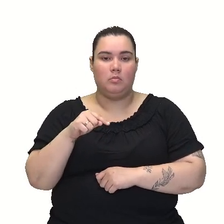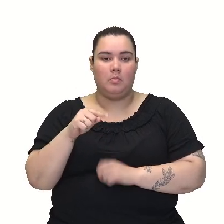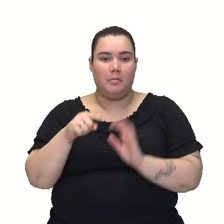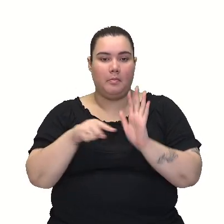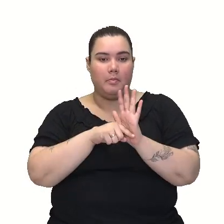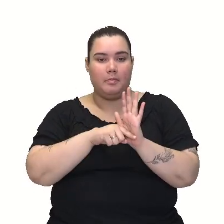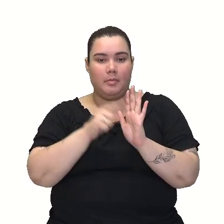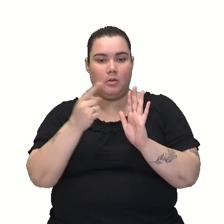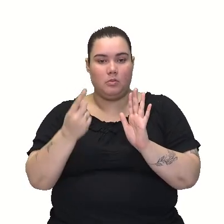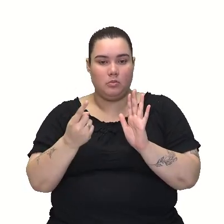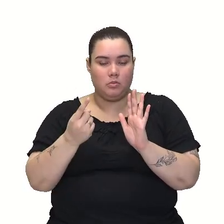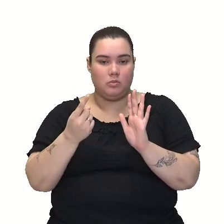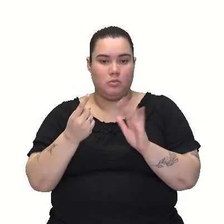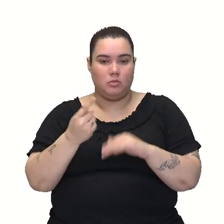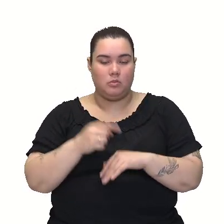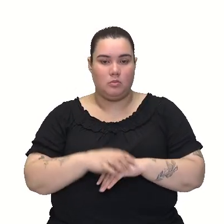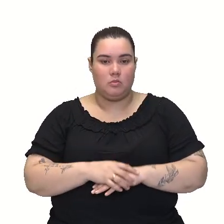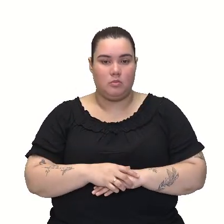Menos 1.